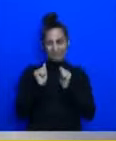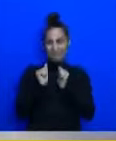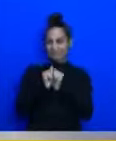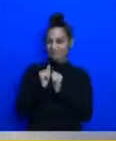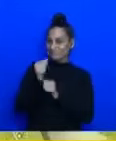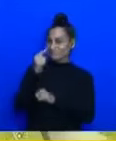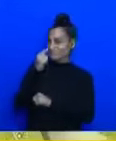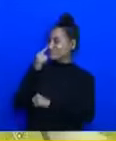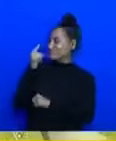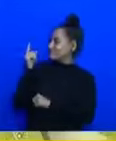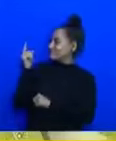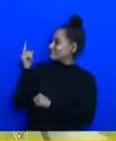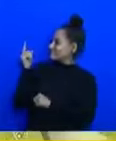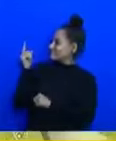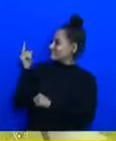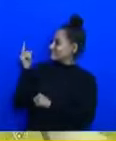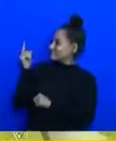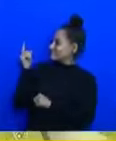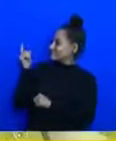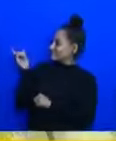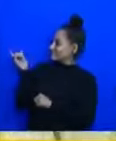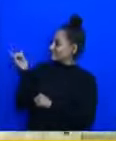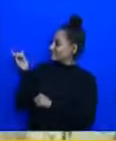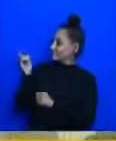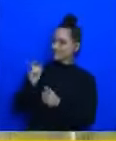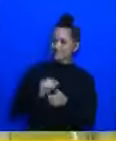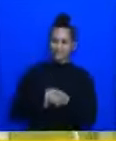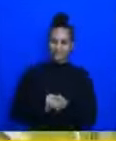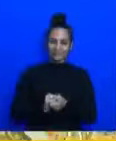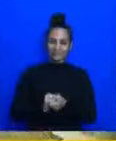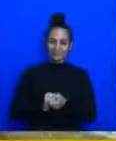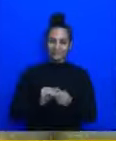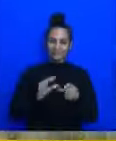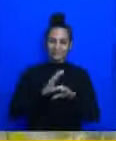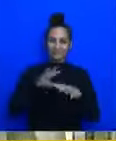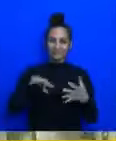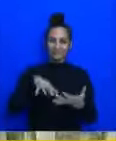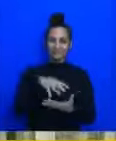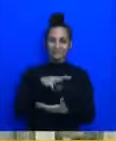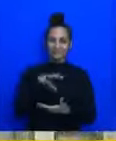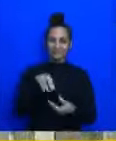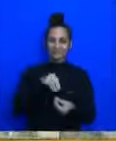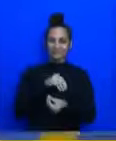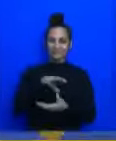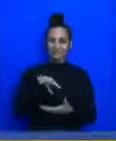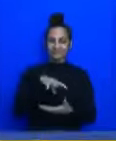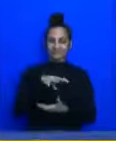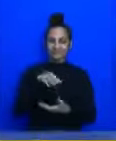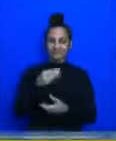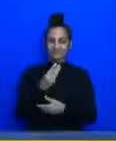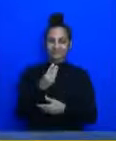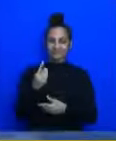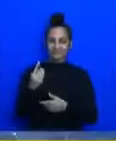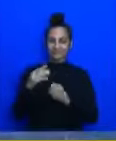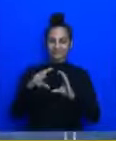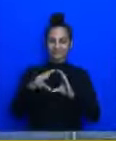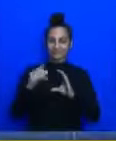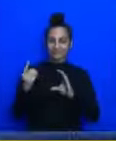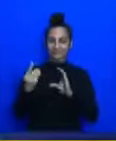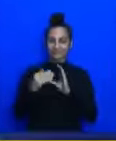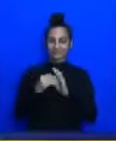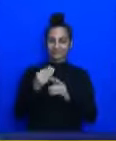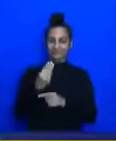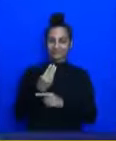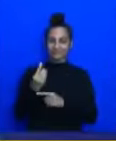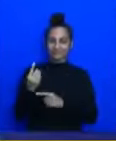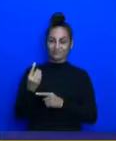Bolas posicionadas. Valendo. Globo carregado, embaralhando. 31 bolas numeradas de